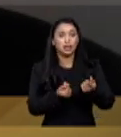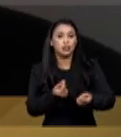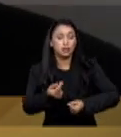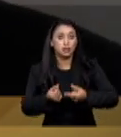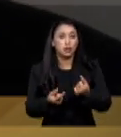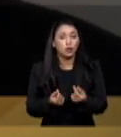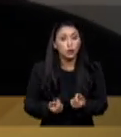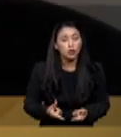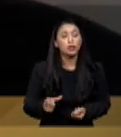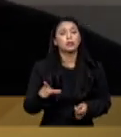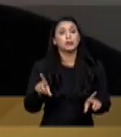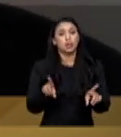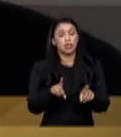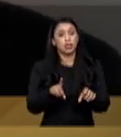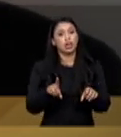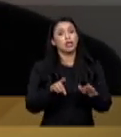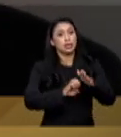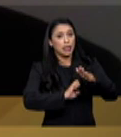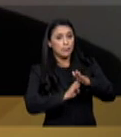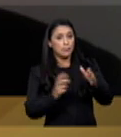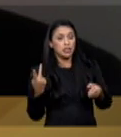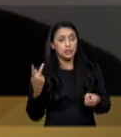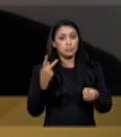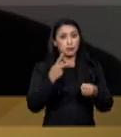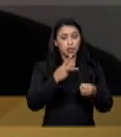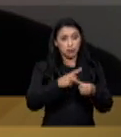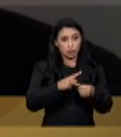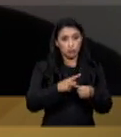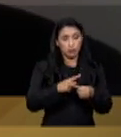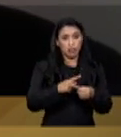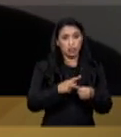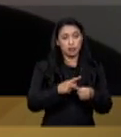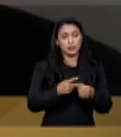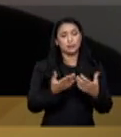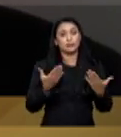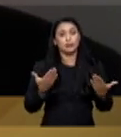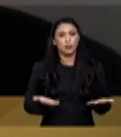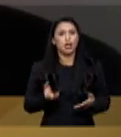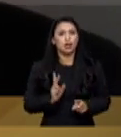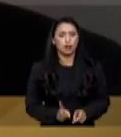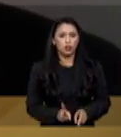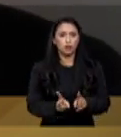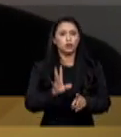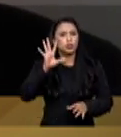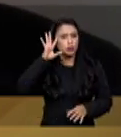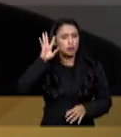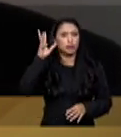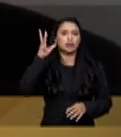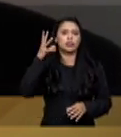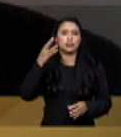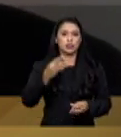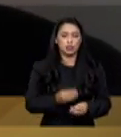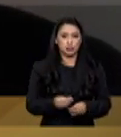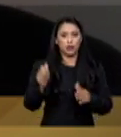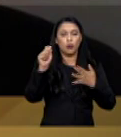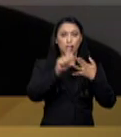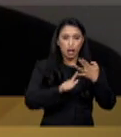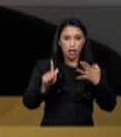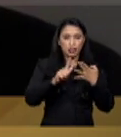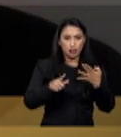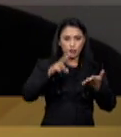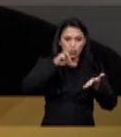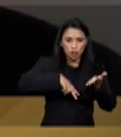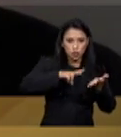Mista à Petrobras Transporte S.A. Prossigo na decisão agravada, que estou